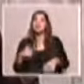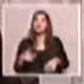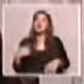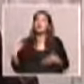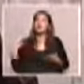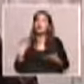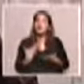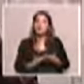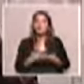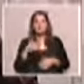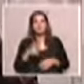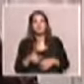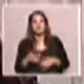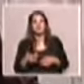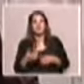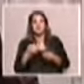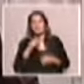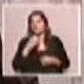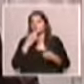vindo